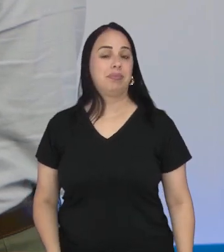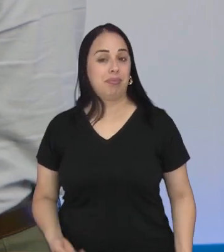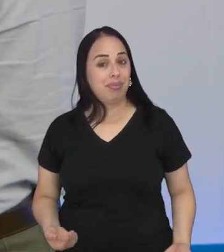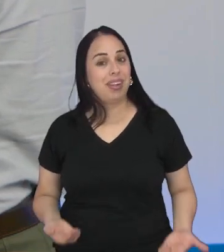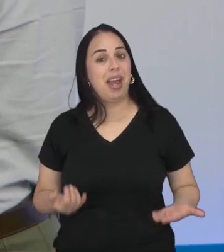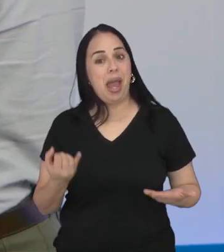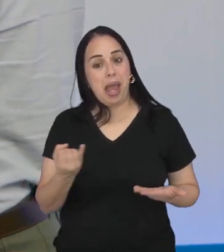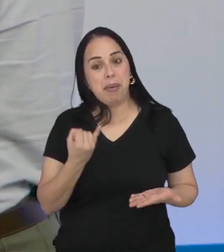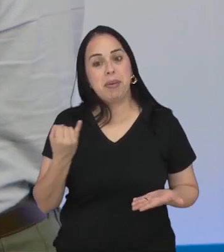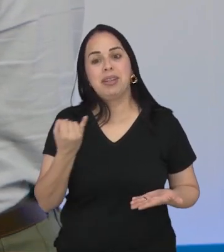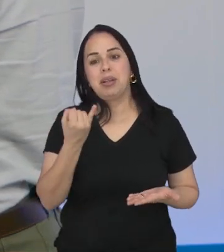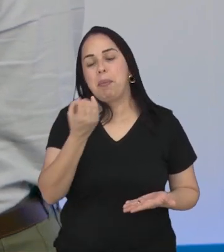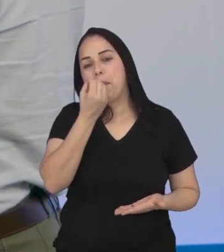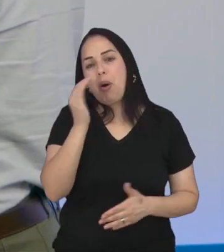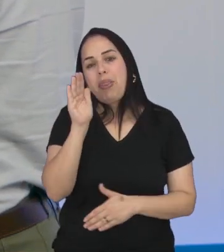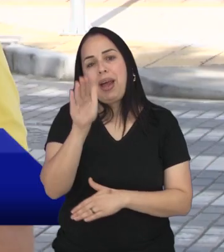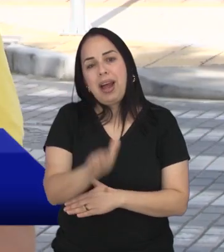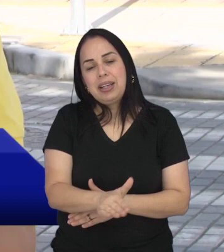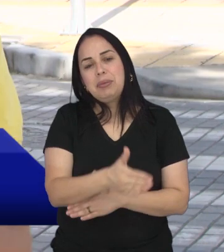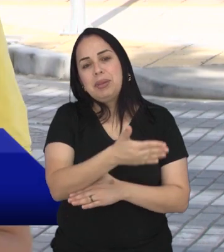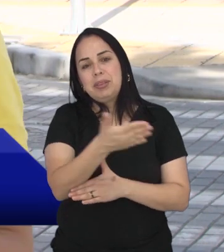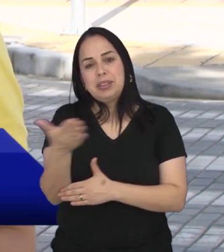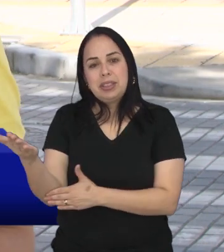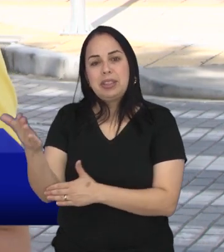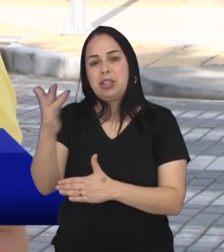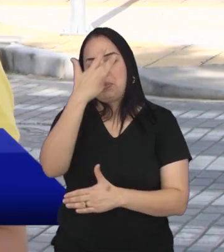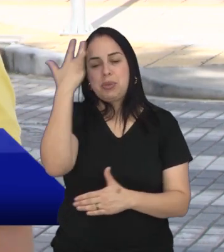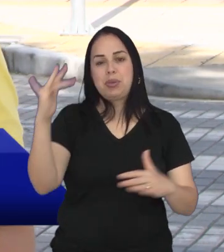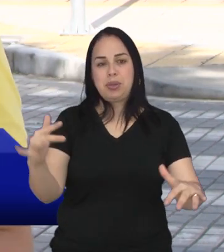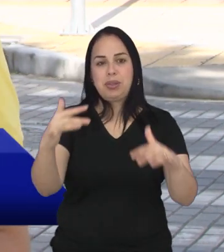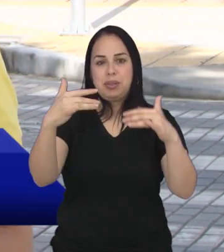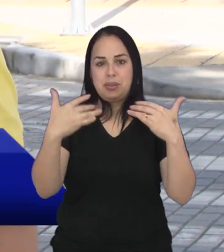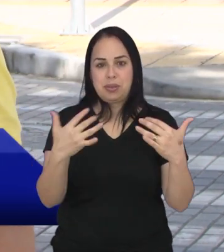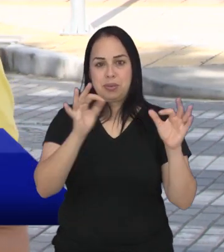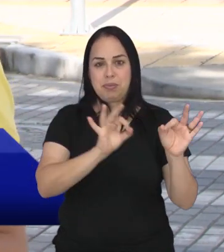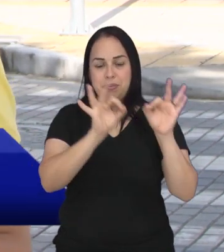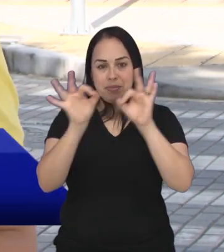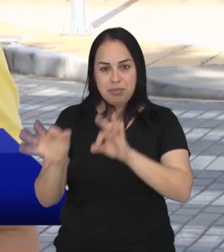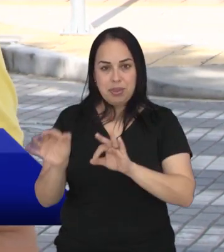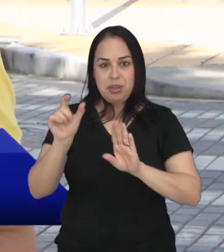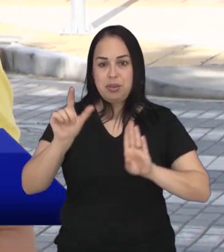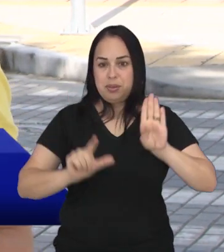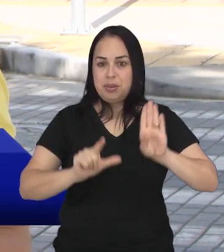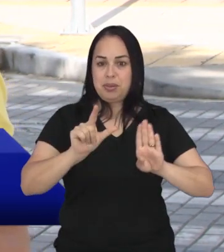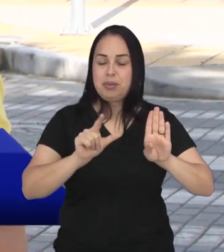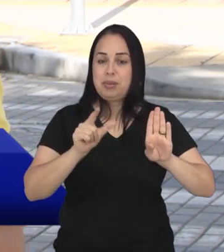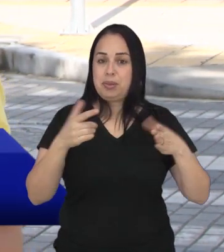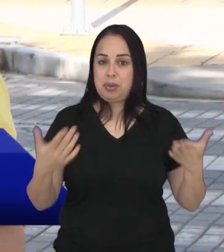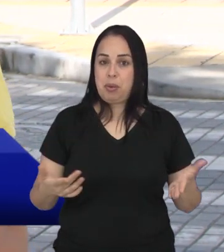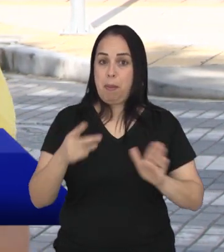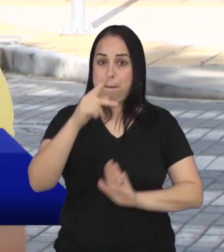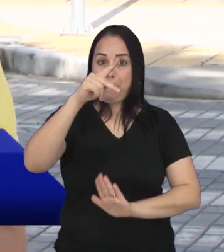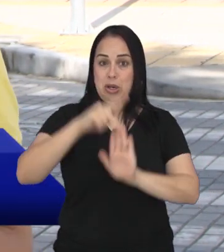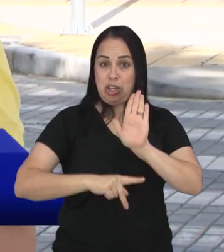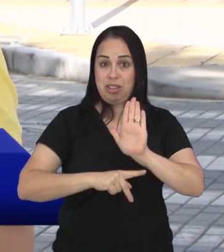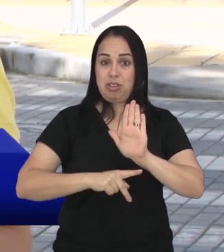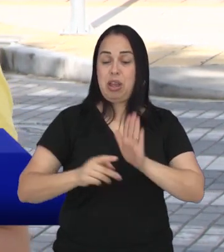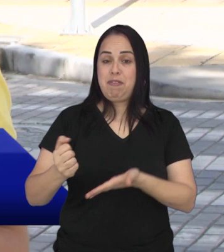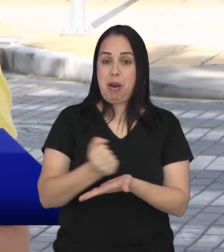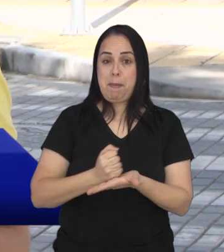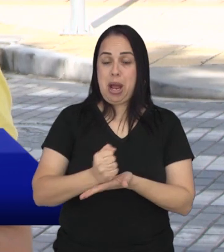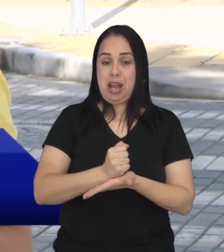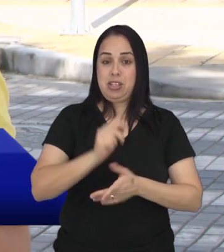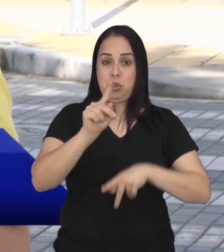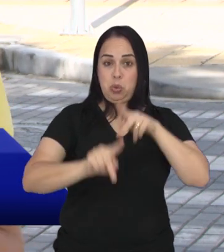João muito importante né guerra boa tarde para você boa tarde para todos que acompanham o boletim legislativo o programa da